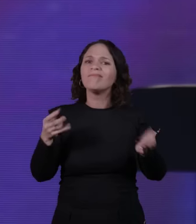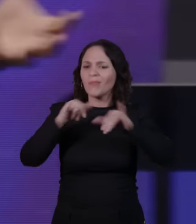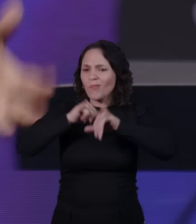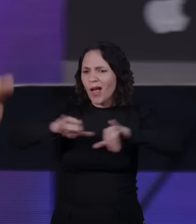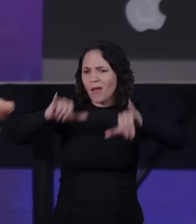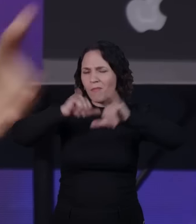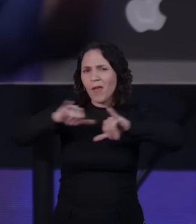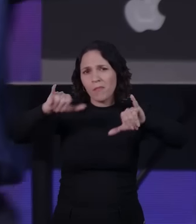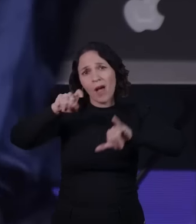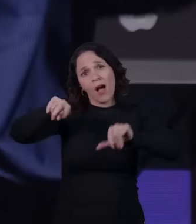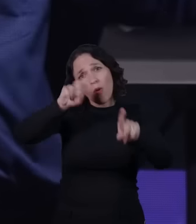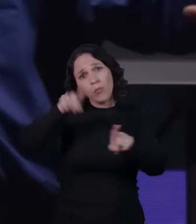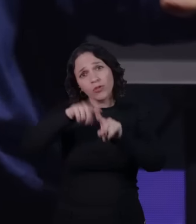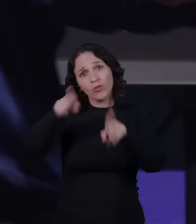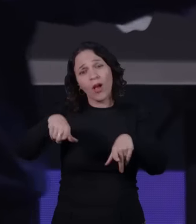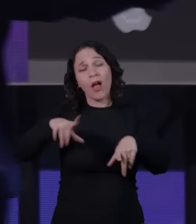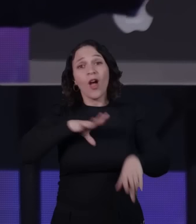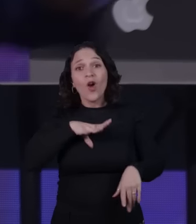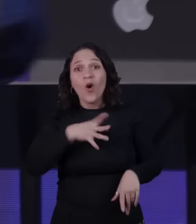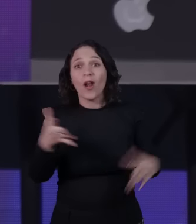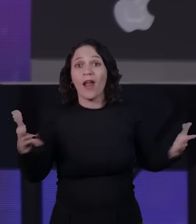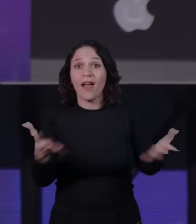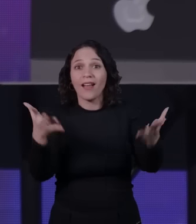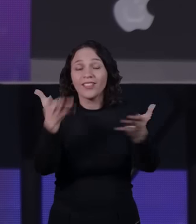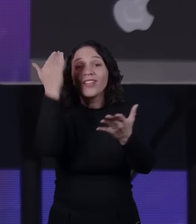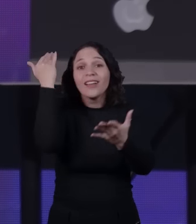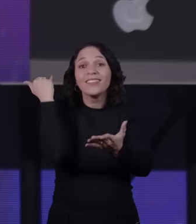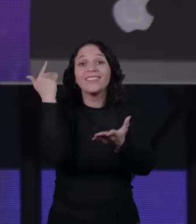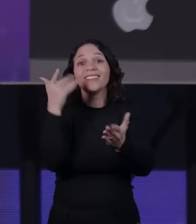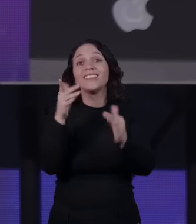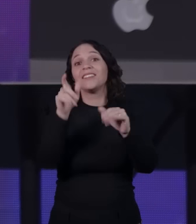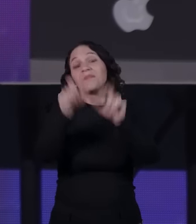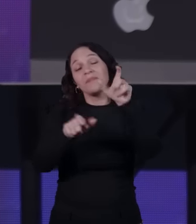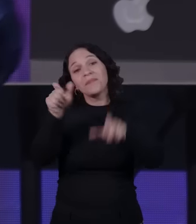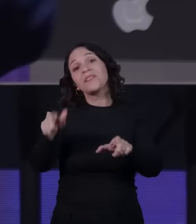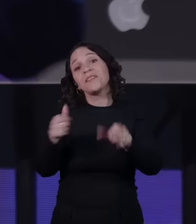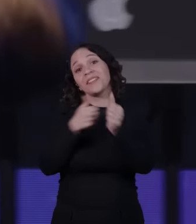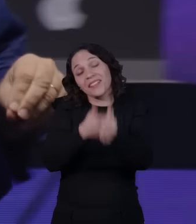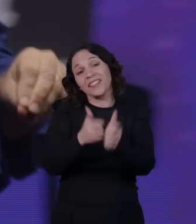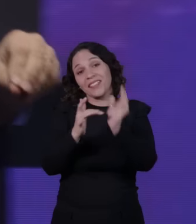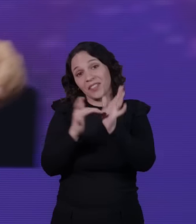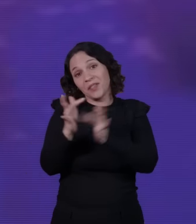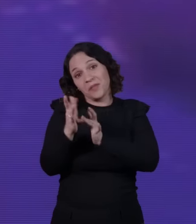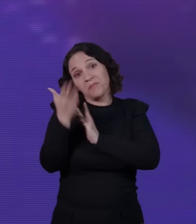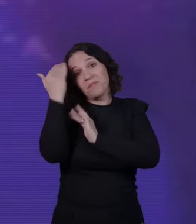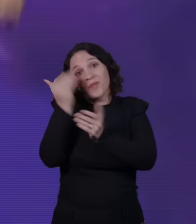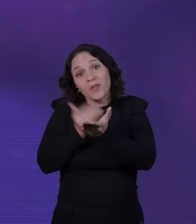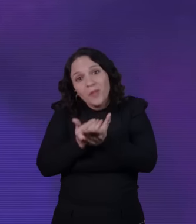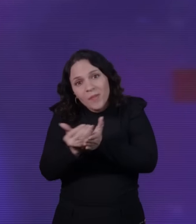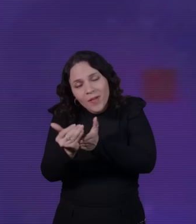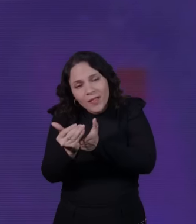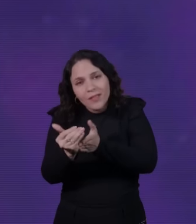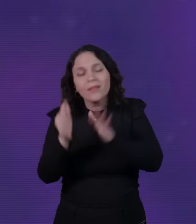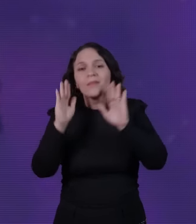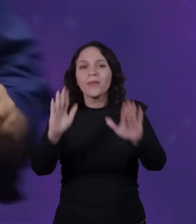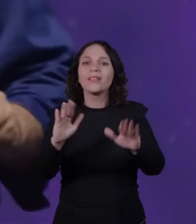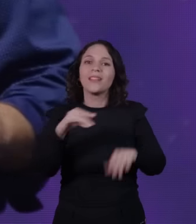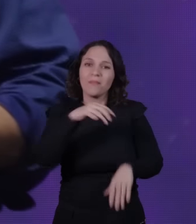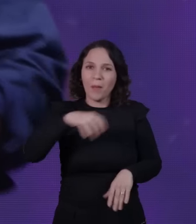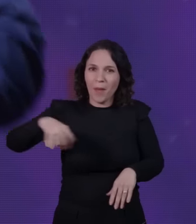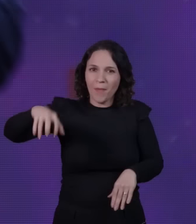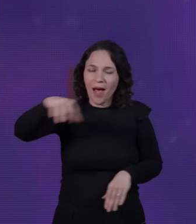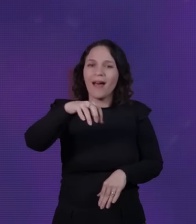de encorajamento para os cristãos do primeiro século, essas igrejas e a mensagem de